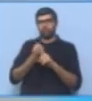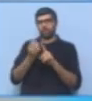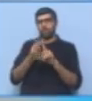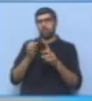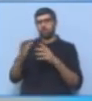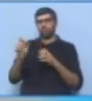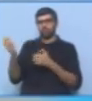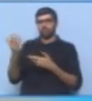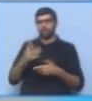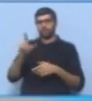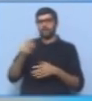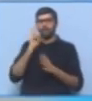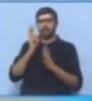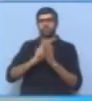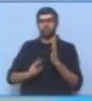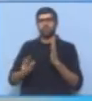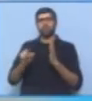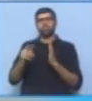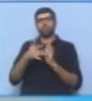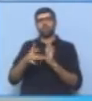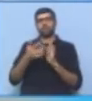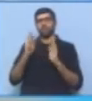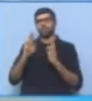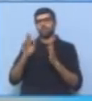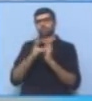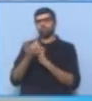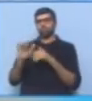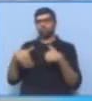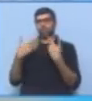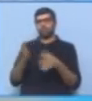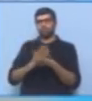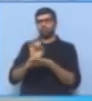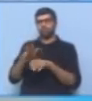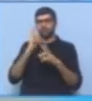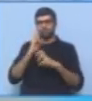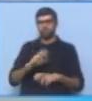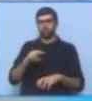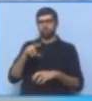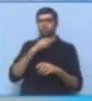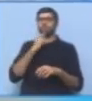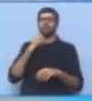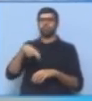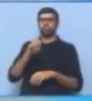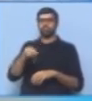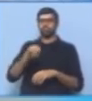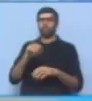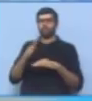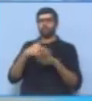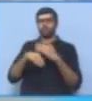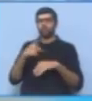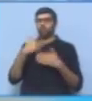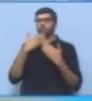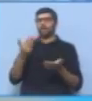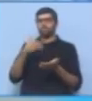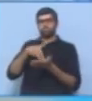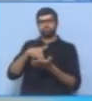e o convite também à leitura deste livro, A Esperança que Jesus dá, fruto desta investigação que o Padre Nuno Santos desenvolveu. Muito obrigado por ter estado aqui no programa Eclésia a